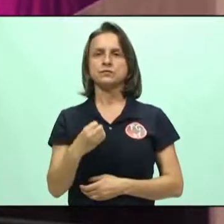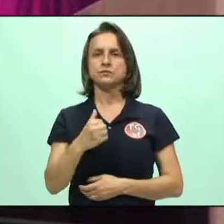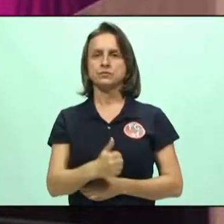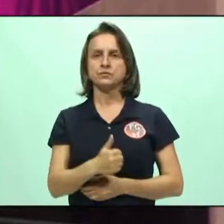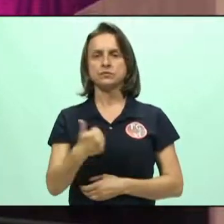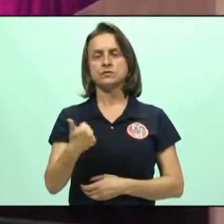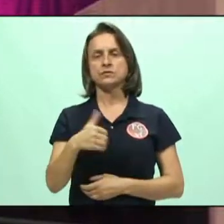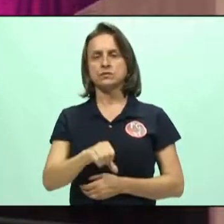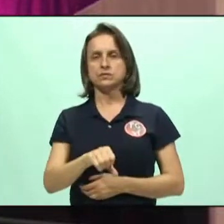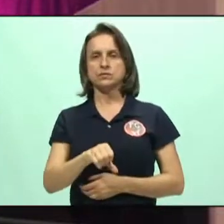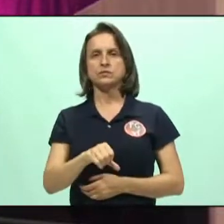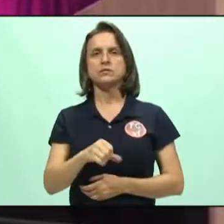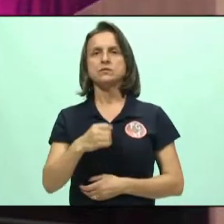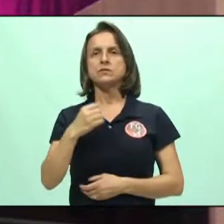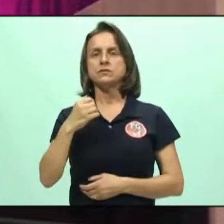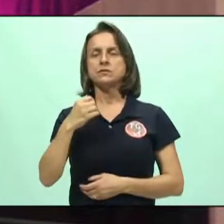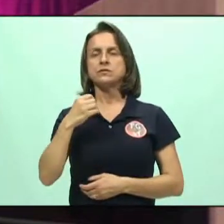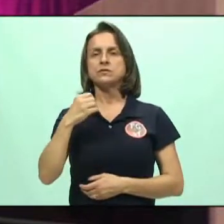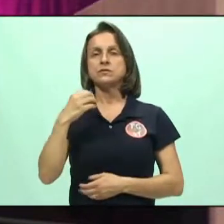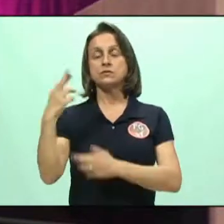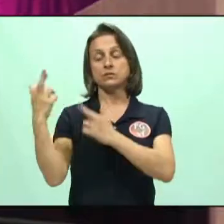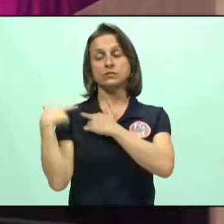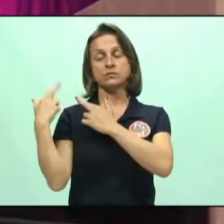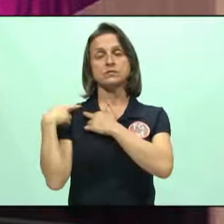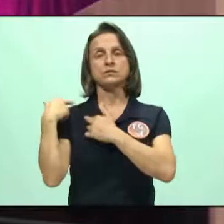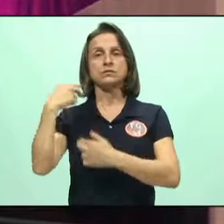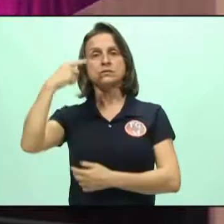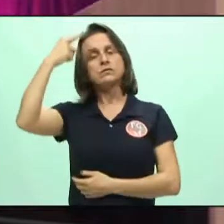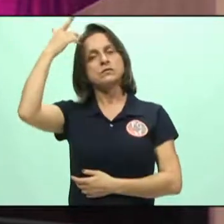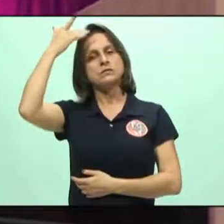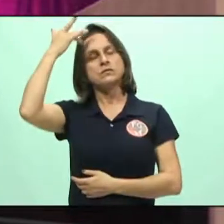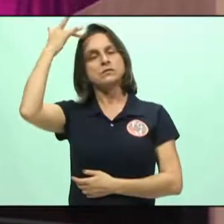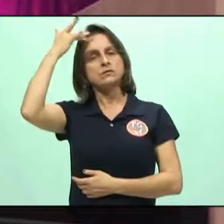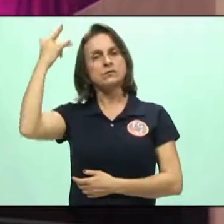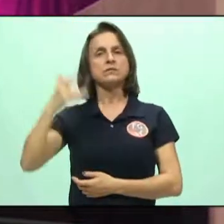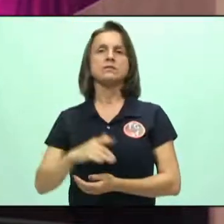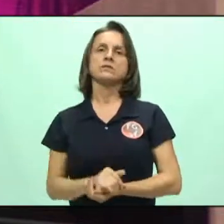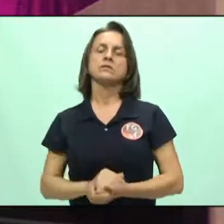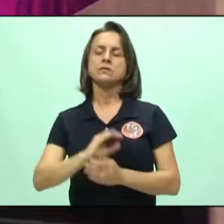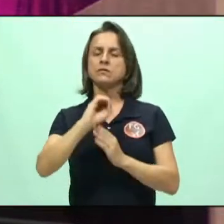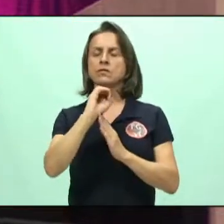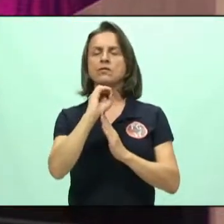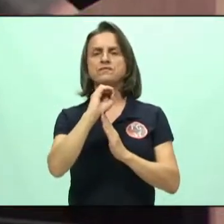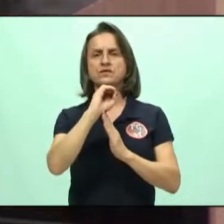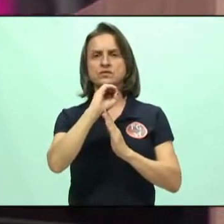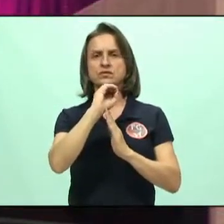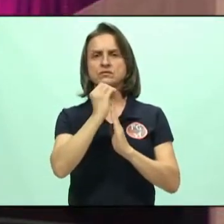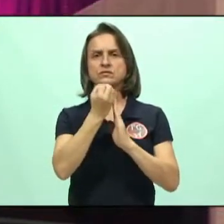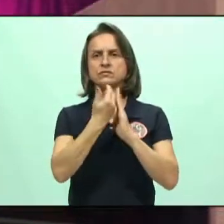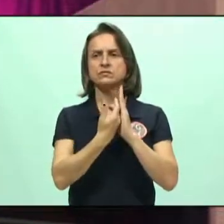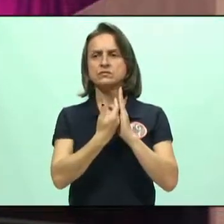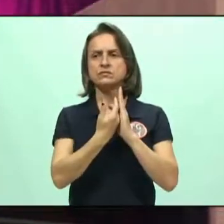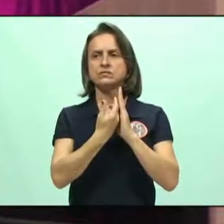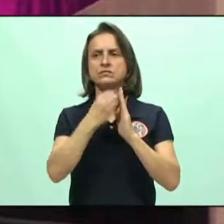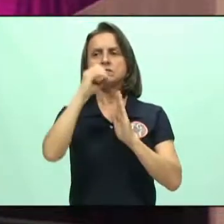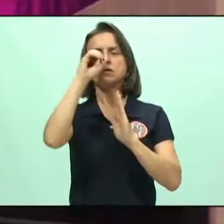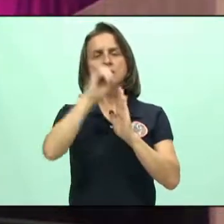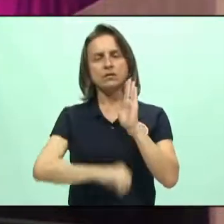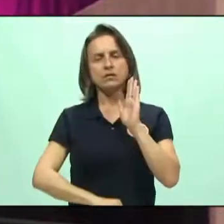19 de autoria do vereador Fernando pegorini ou fiz de 842-19